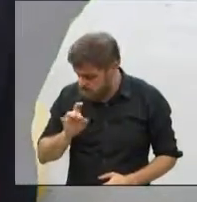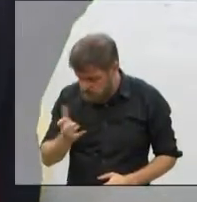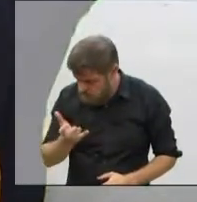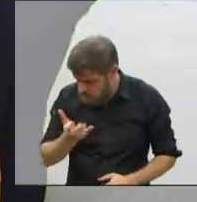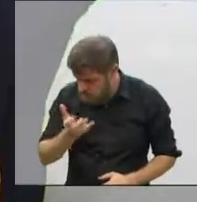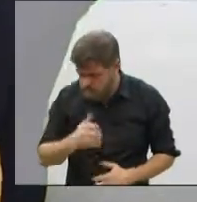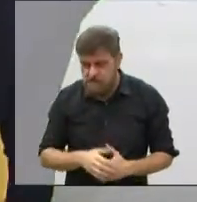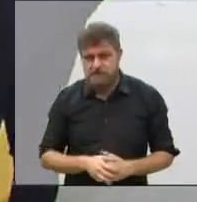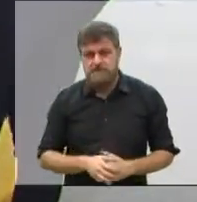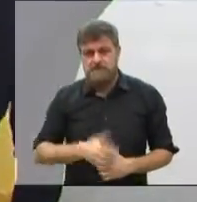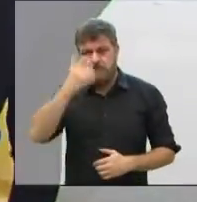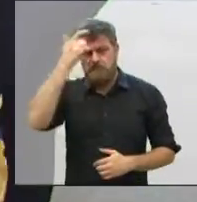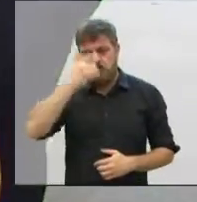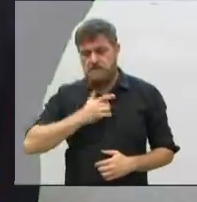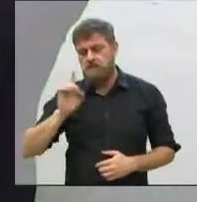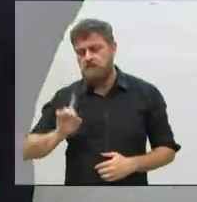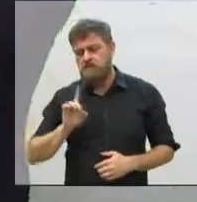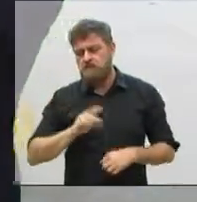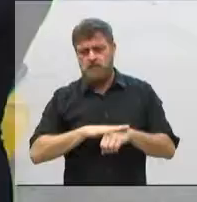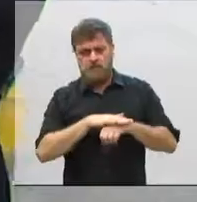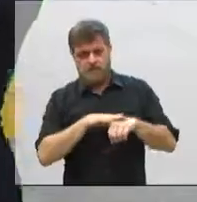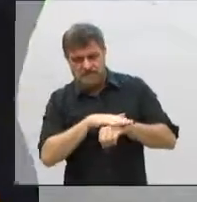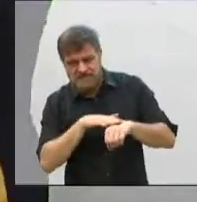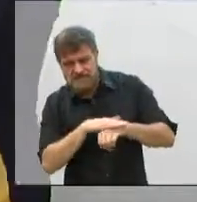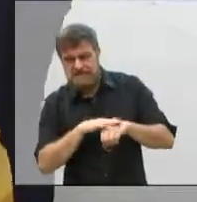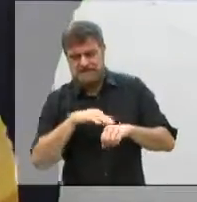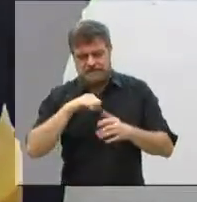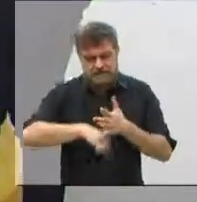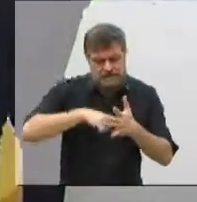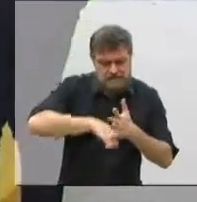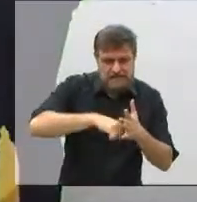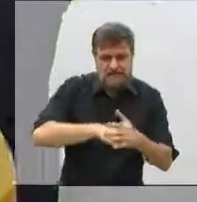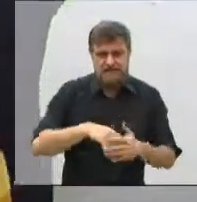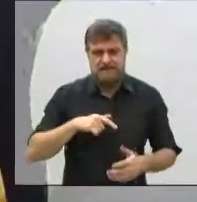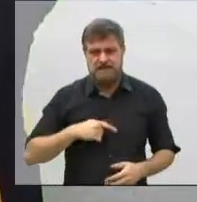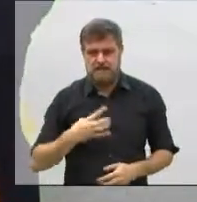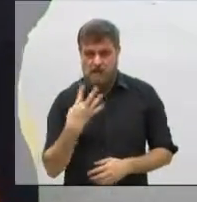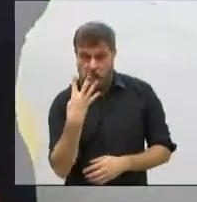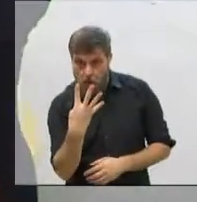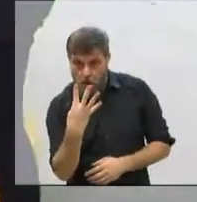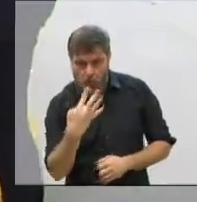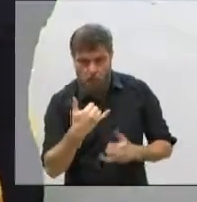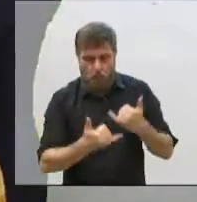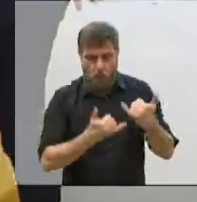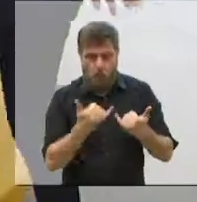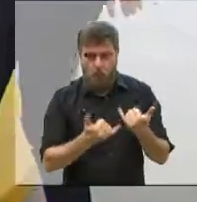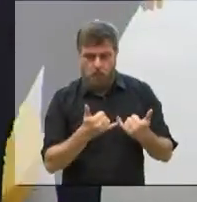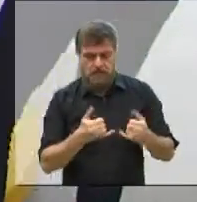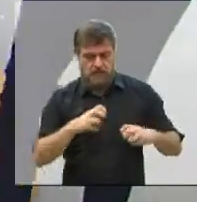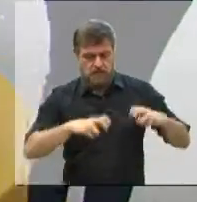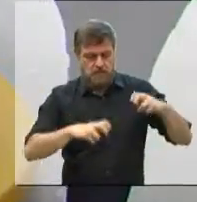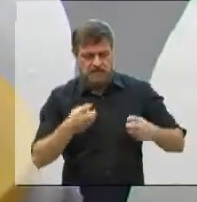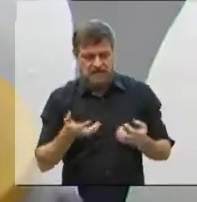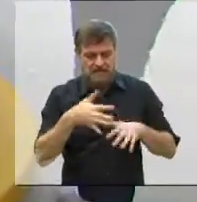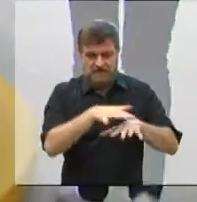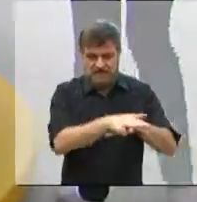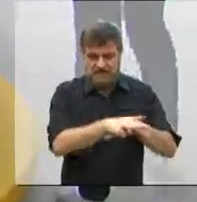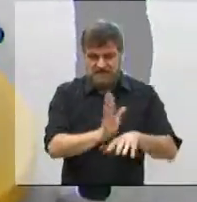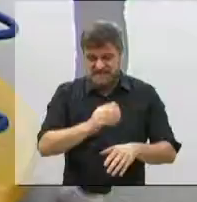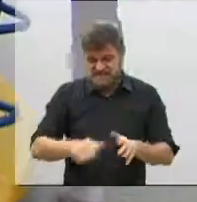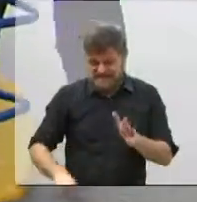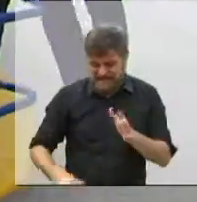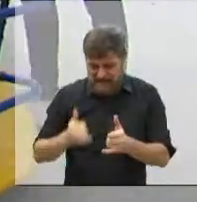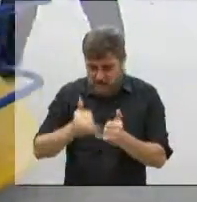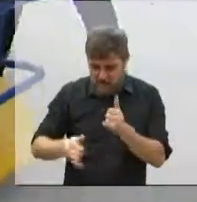isso. Aí eu fui atrás, a gente conseguiu acho que 4 parquinhos inclusivos, nós estamos partindo já para o 5º, que